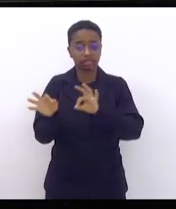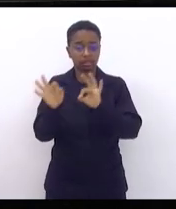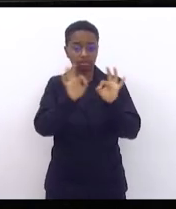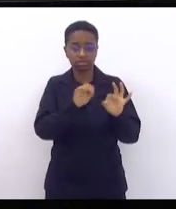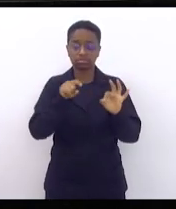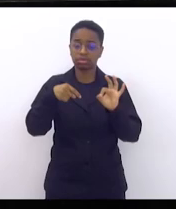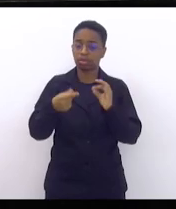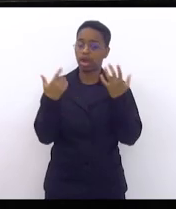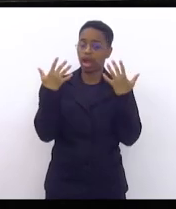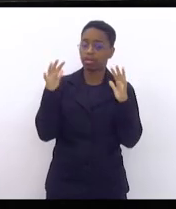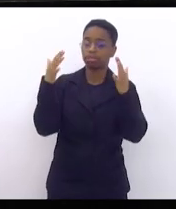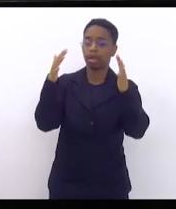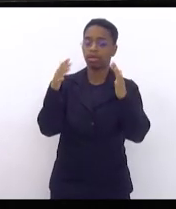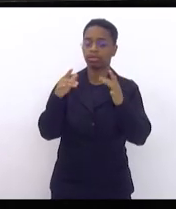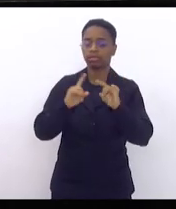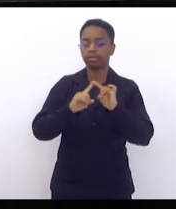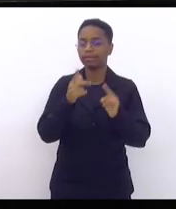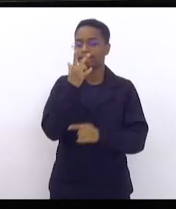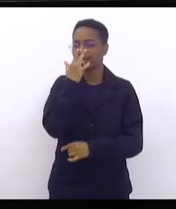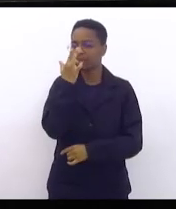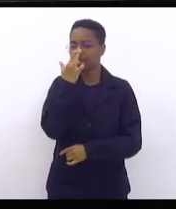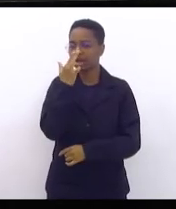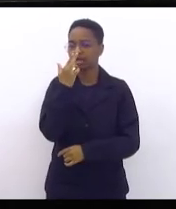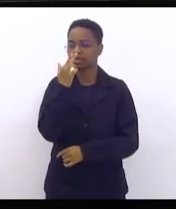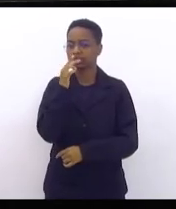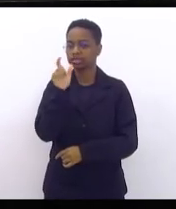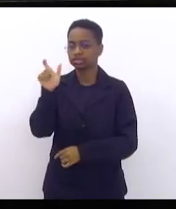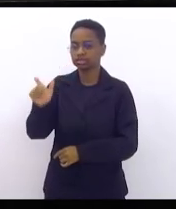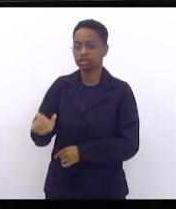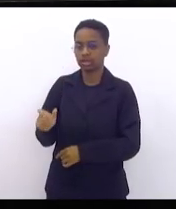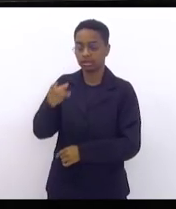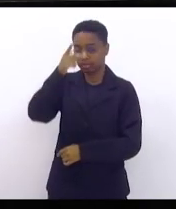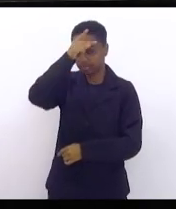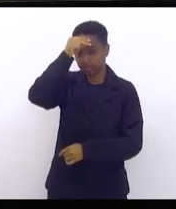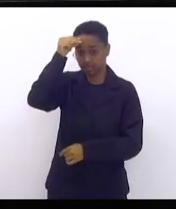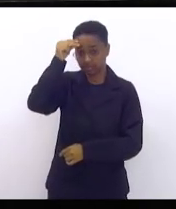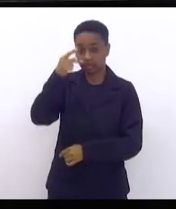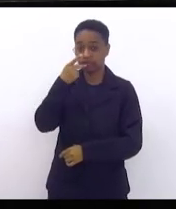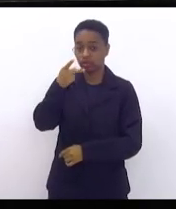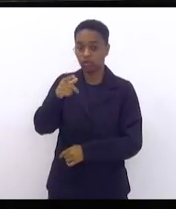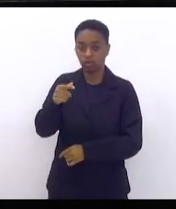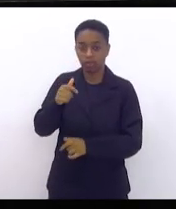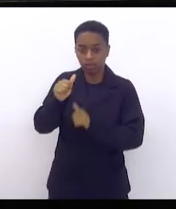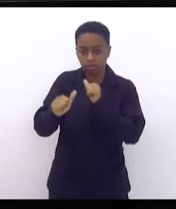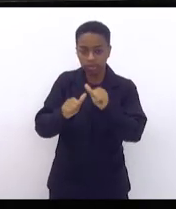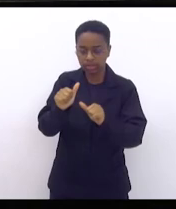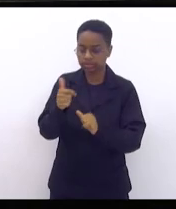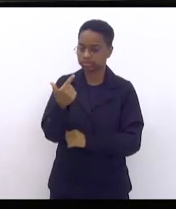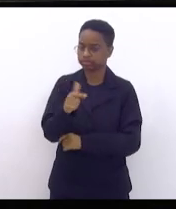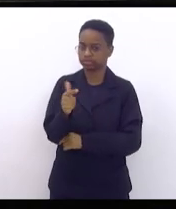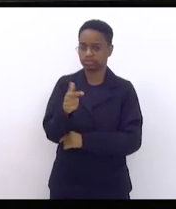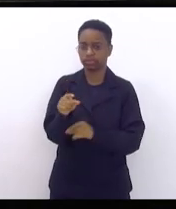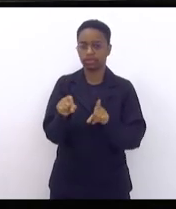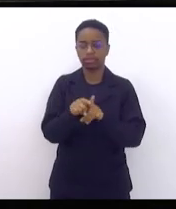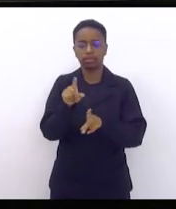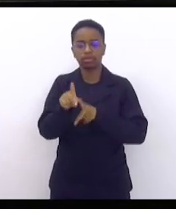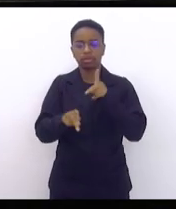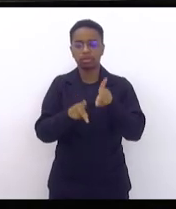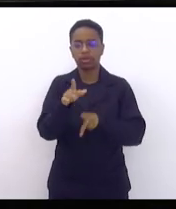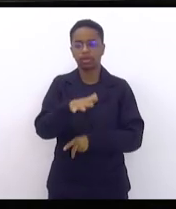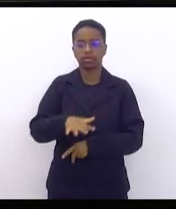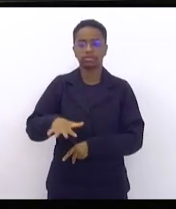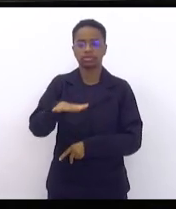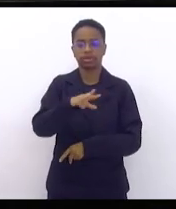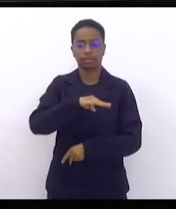E aí me parece que ele já disse que não vai ter mudança e o povo da região de